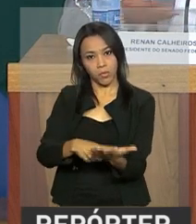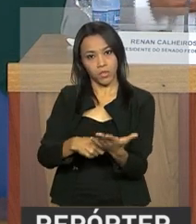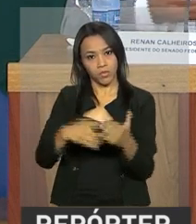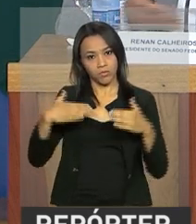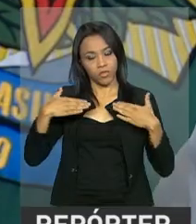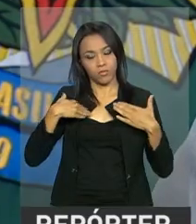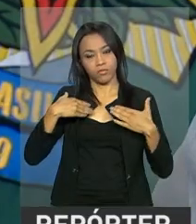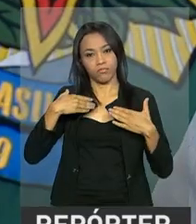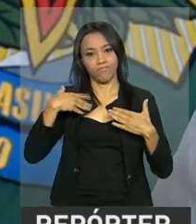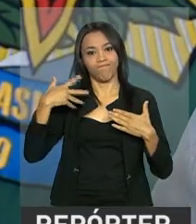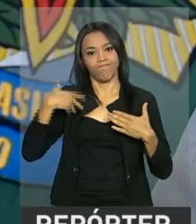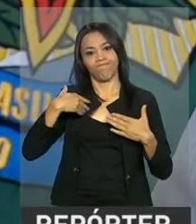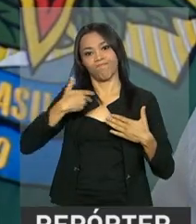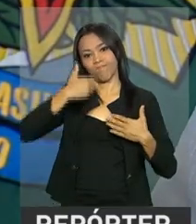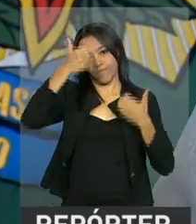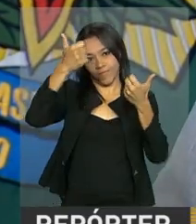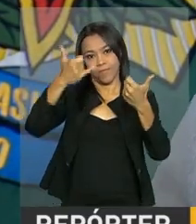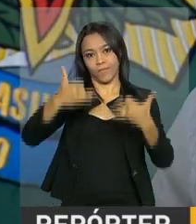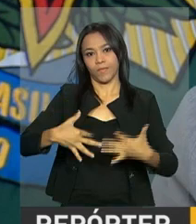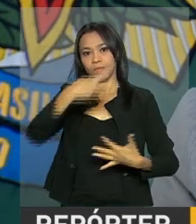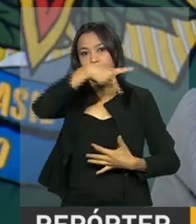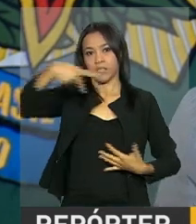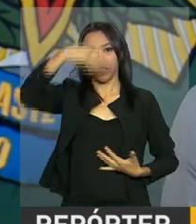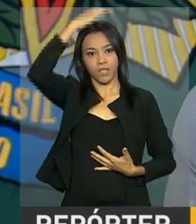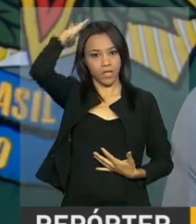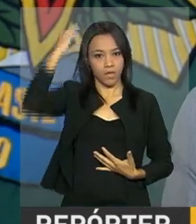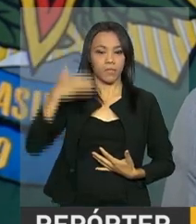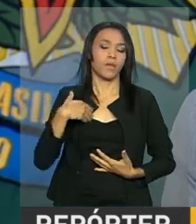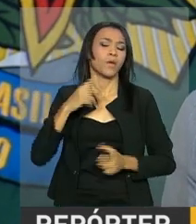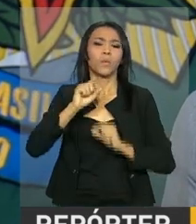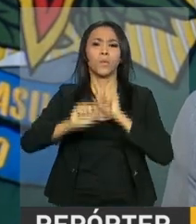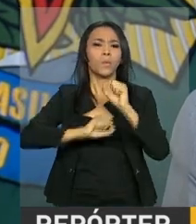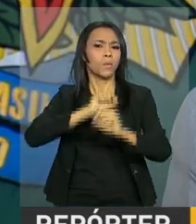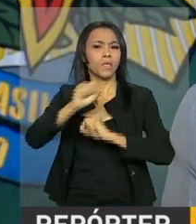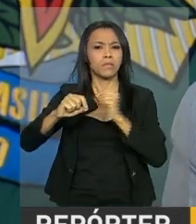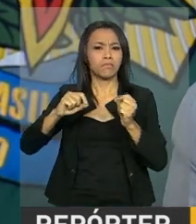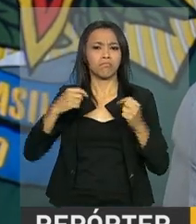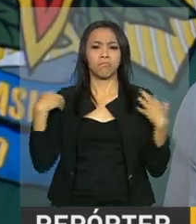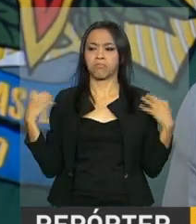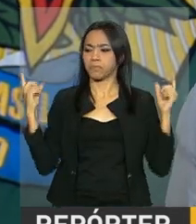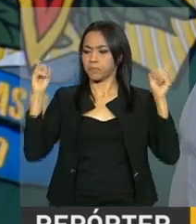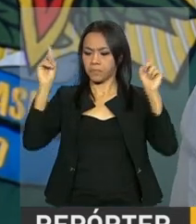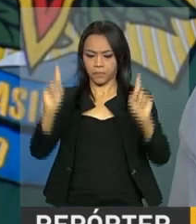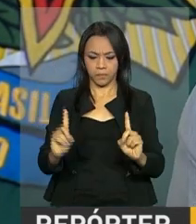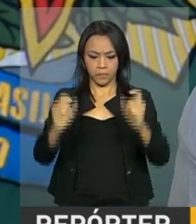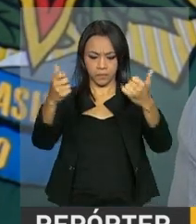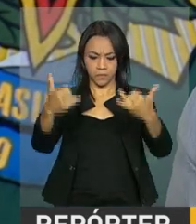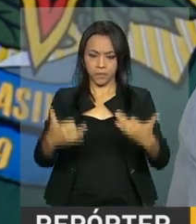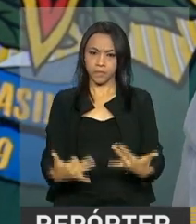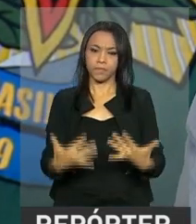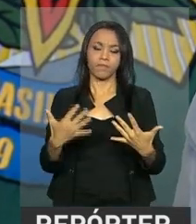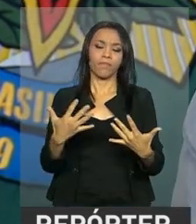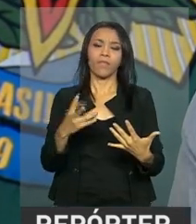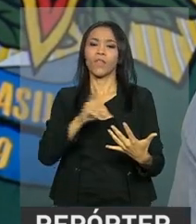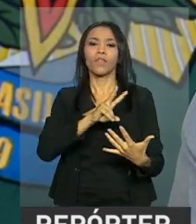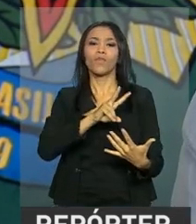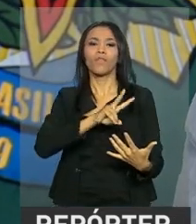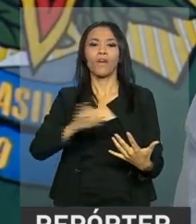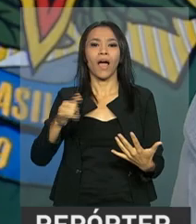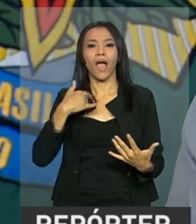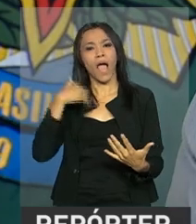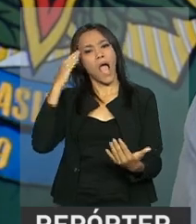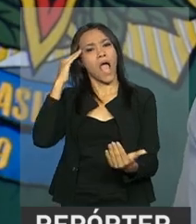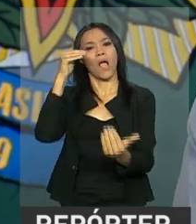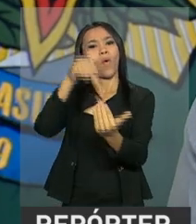na expressão do presidente Michel Temer, no sentido de que não haverá apreciação